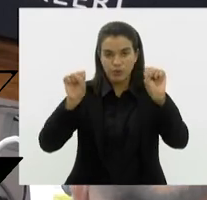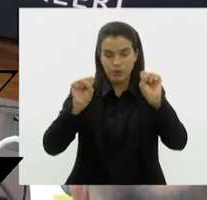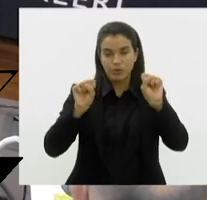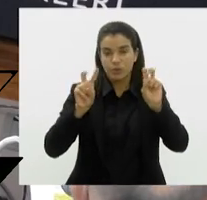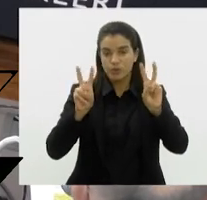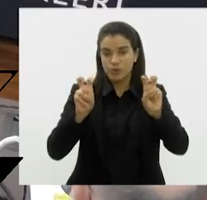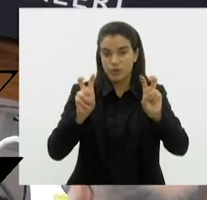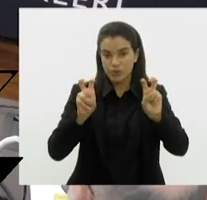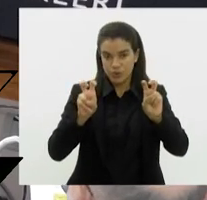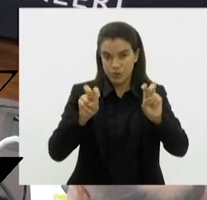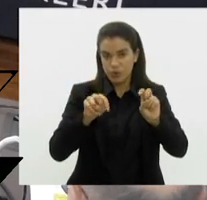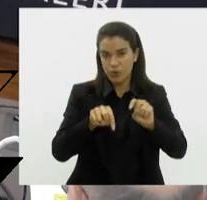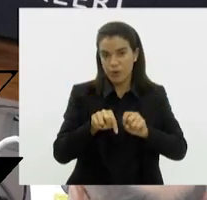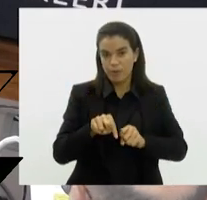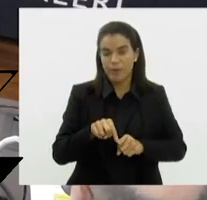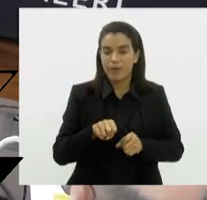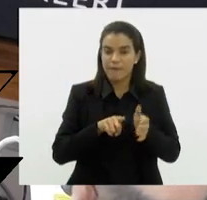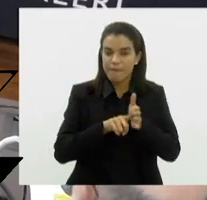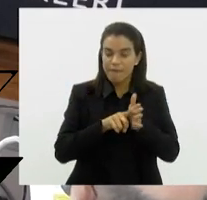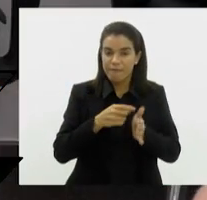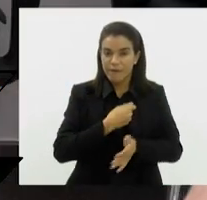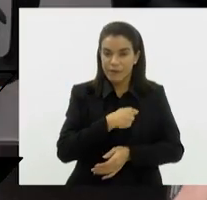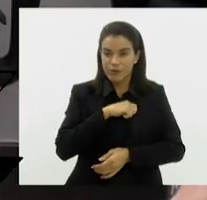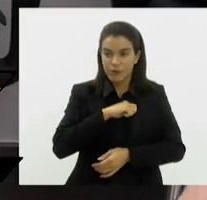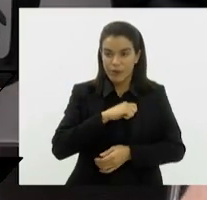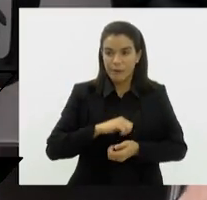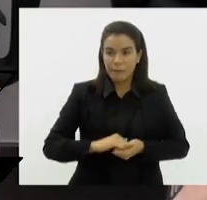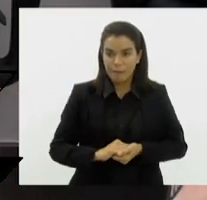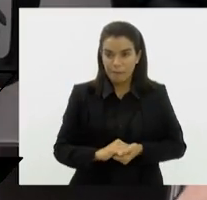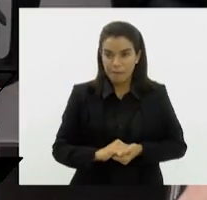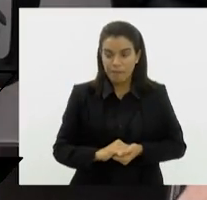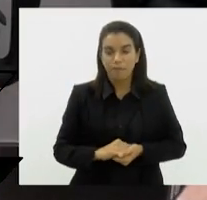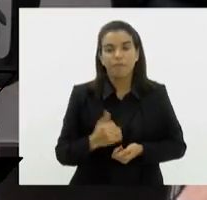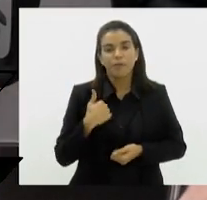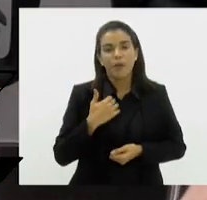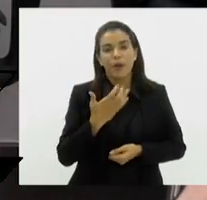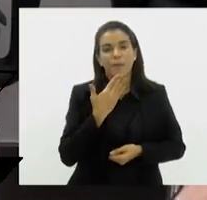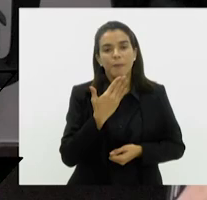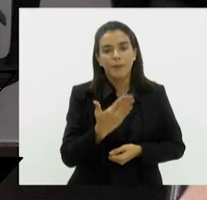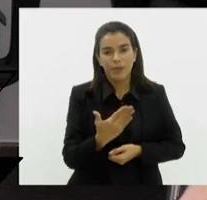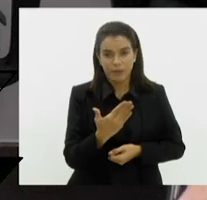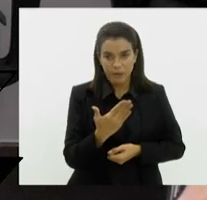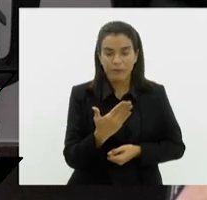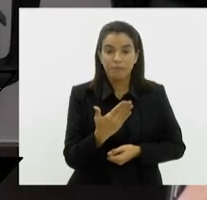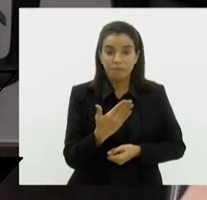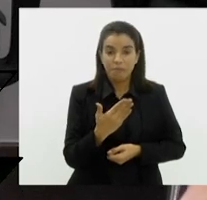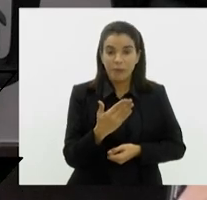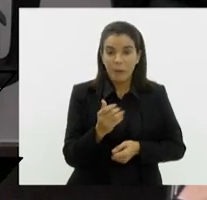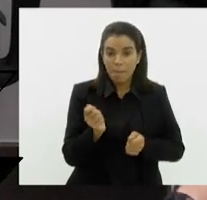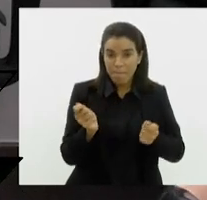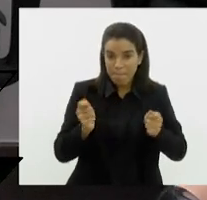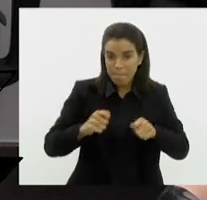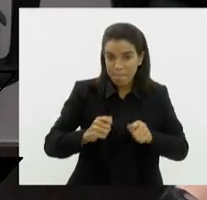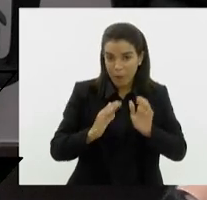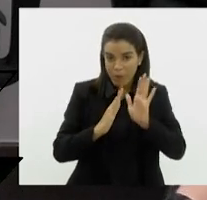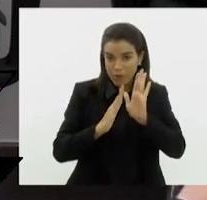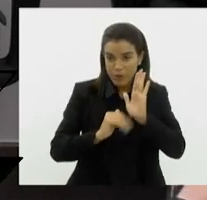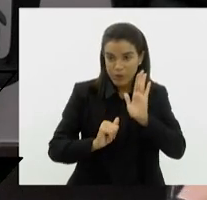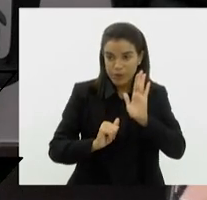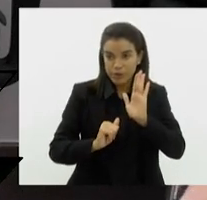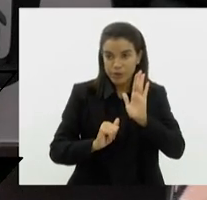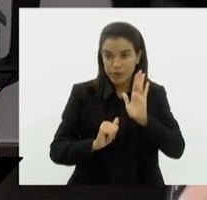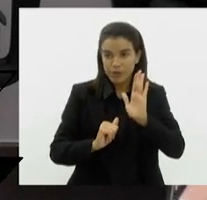sobre este tema de vistoria. Então, eu queria pedir a Vossa Excelência se eu podia retirar de